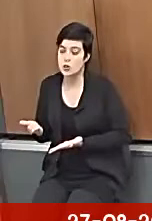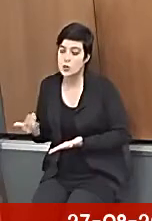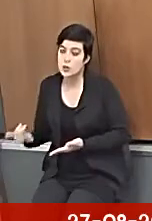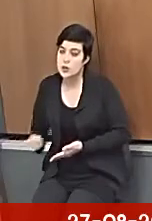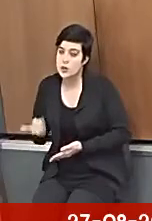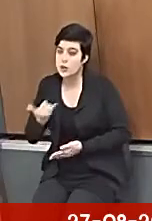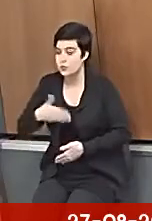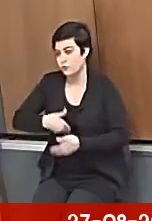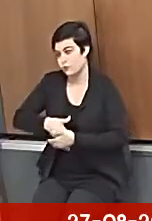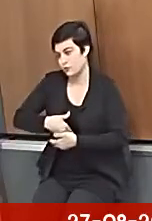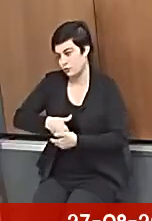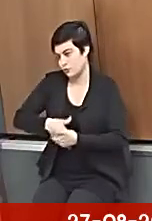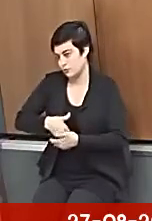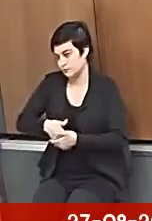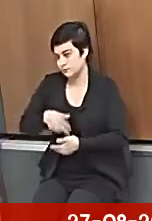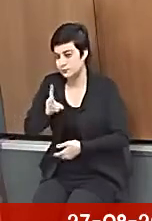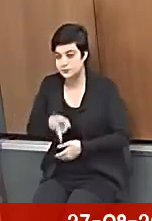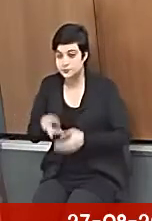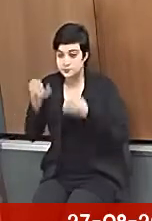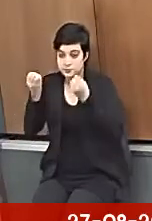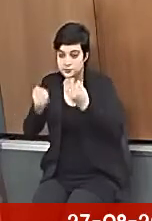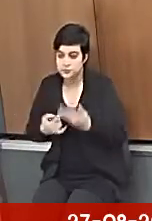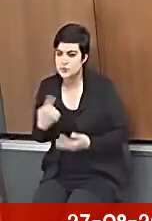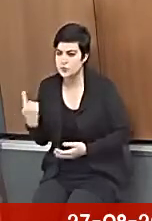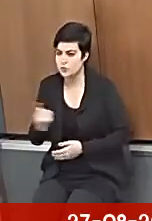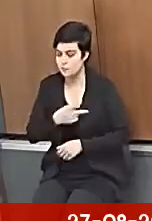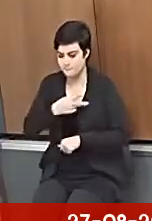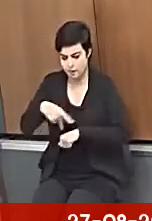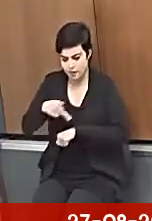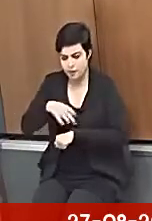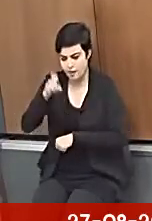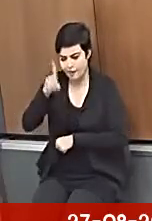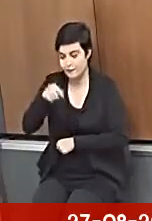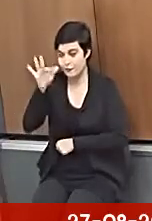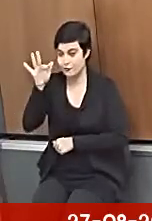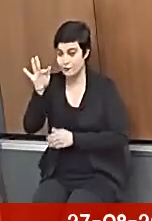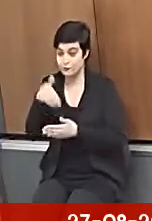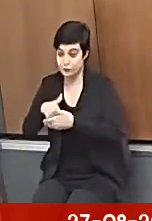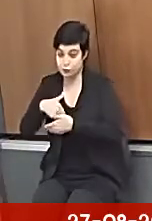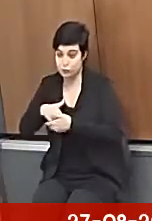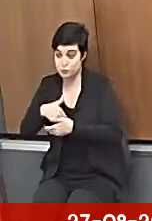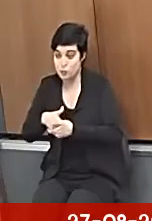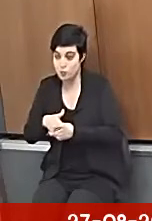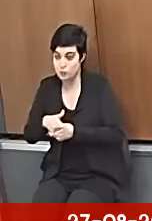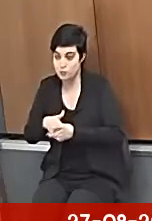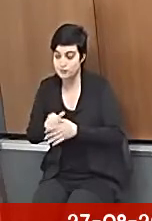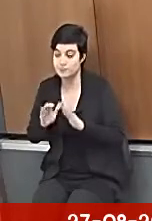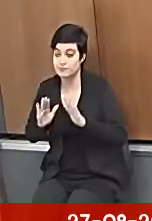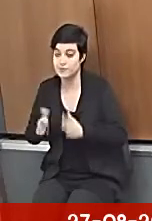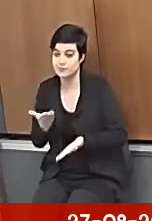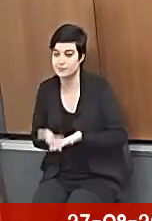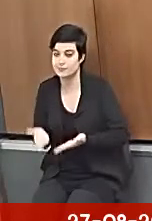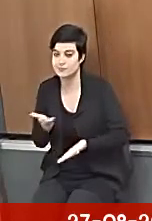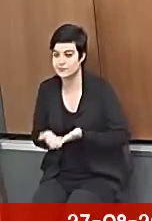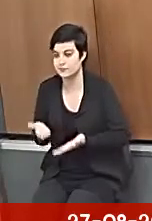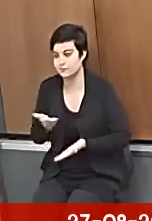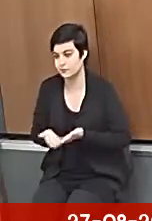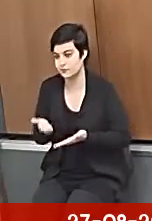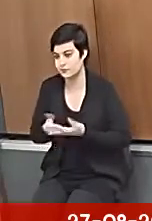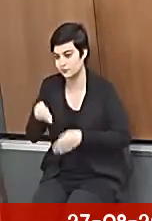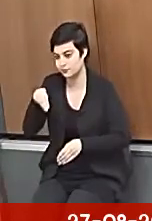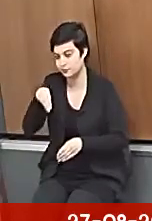temos que é o futebol e se a gente sempre fala que a gente é o país do futebol mas esse país do futebol hoje ele perde em público em média de público nos estádios